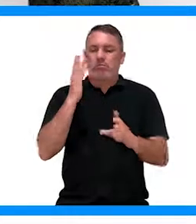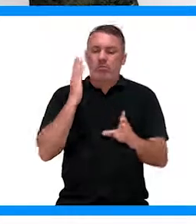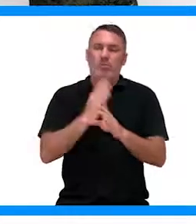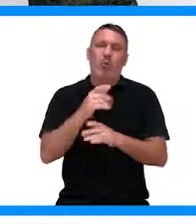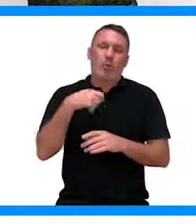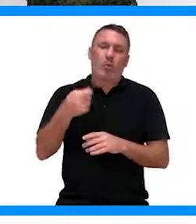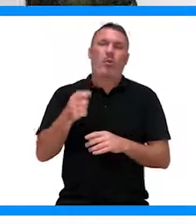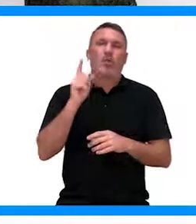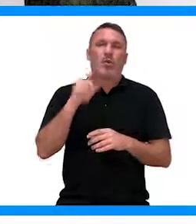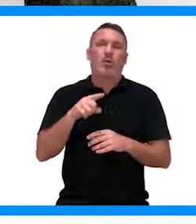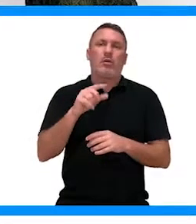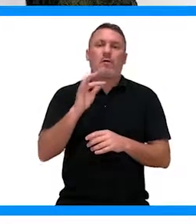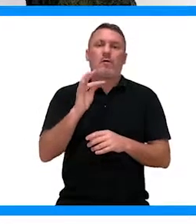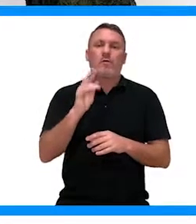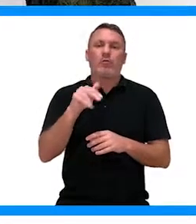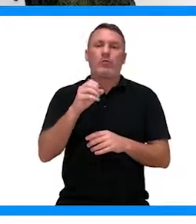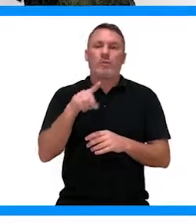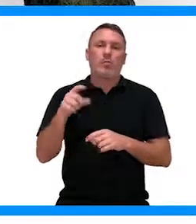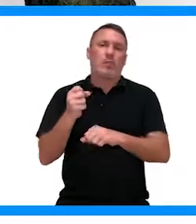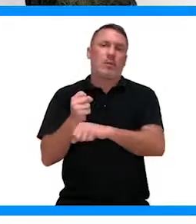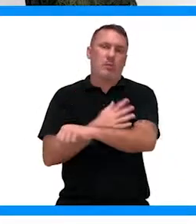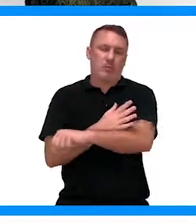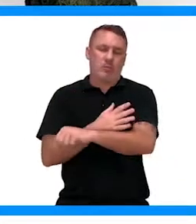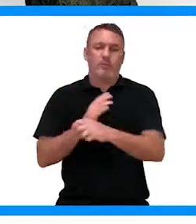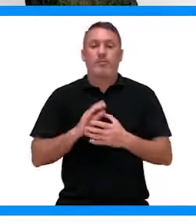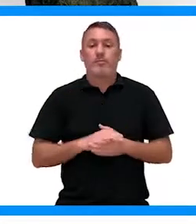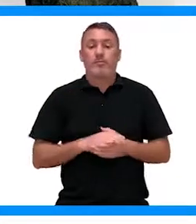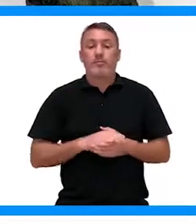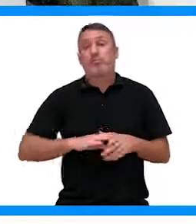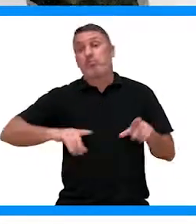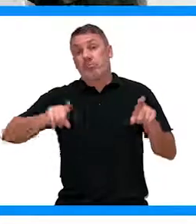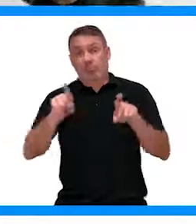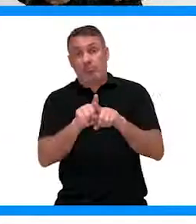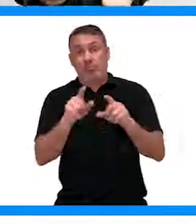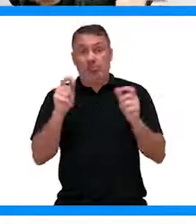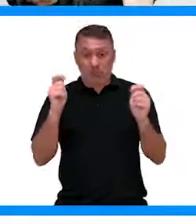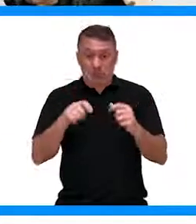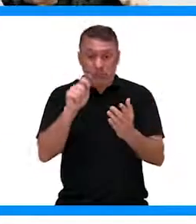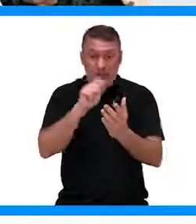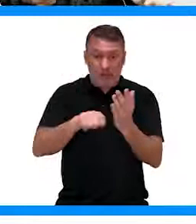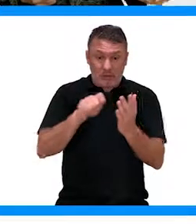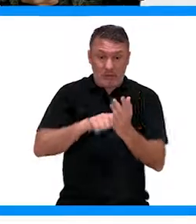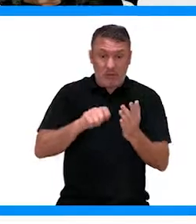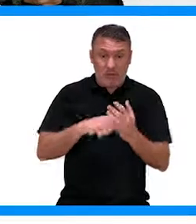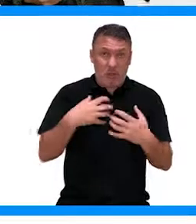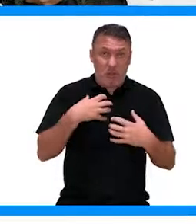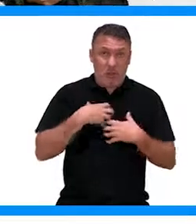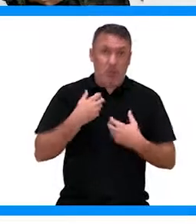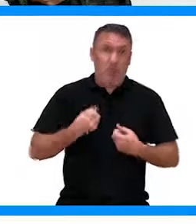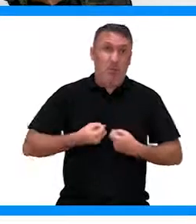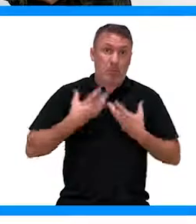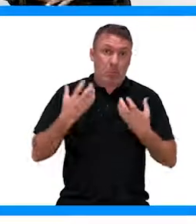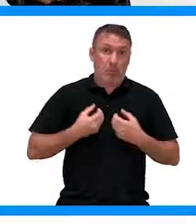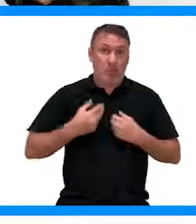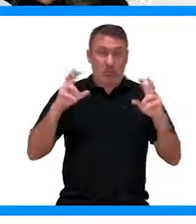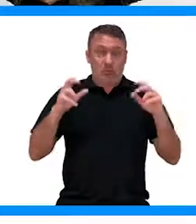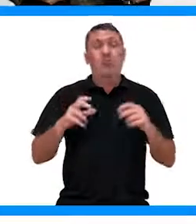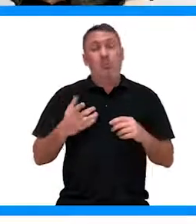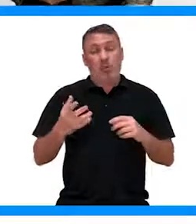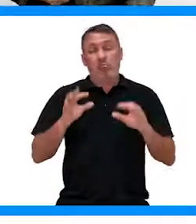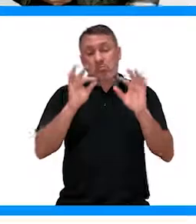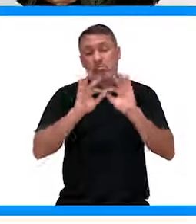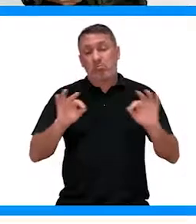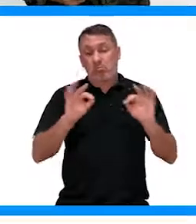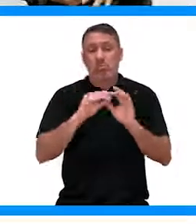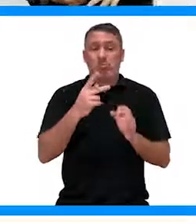pode identificar essa função como uma função emotiva. Pode ser escrito poeticamente? Pode ser